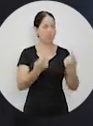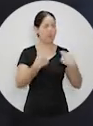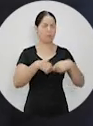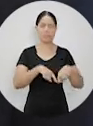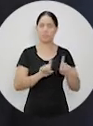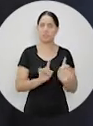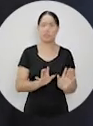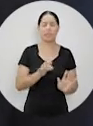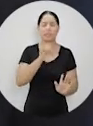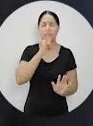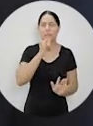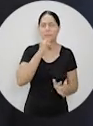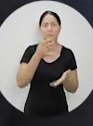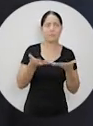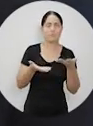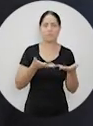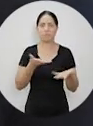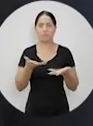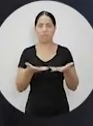que ser